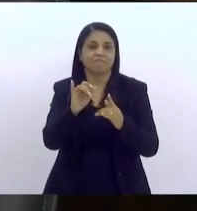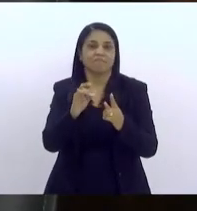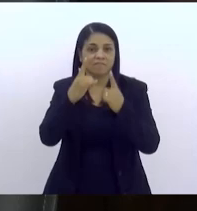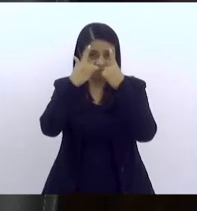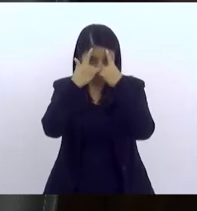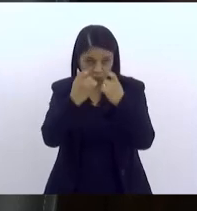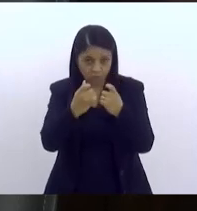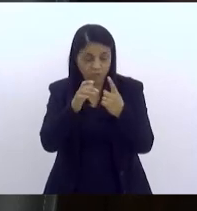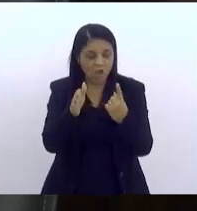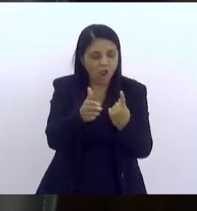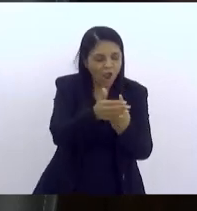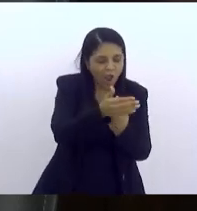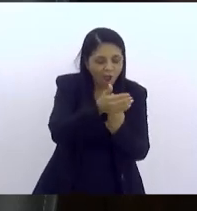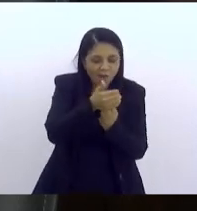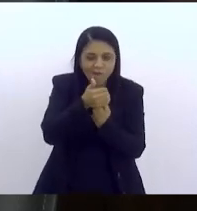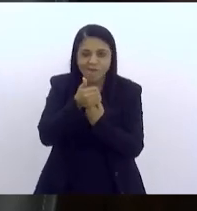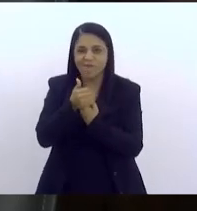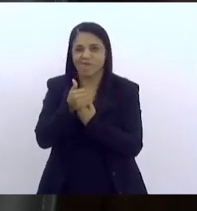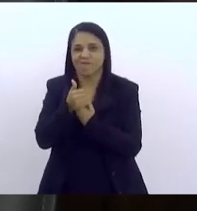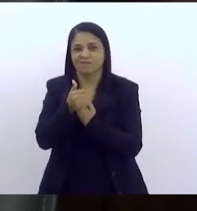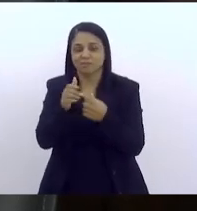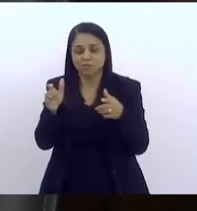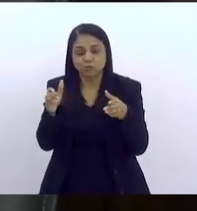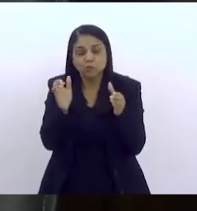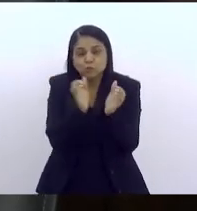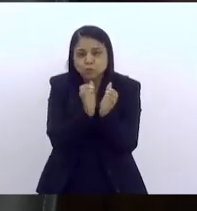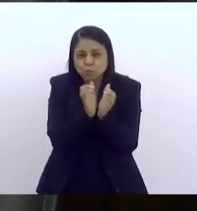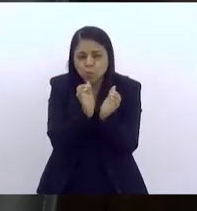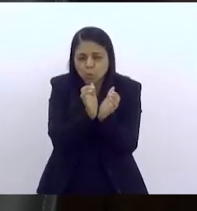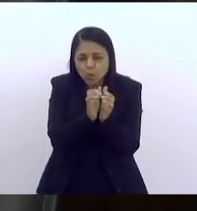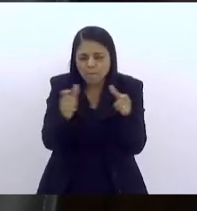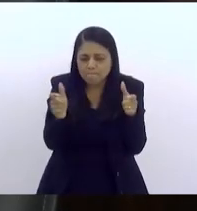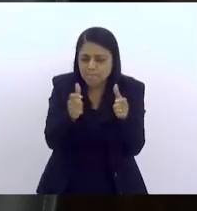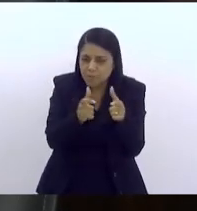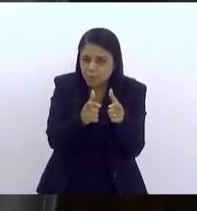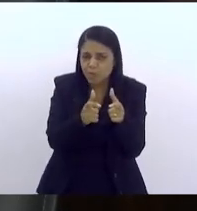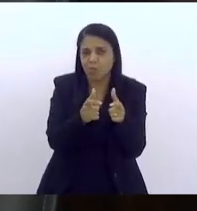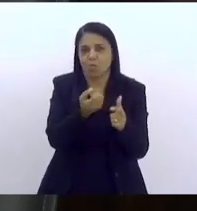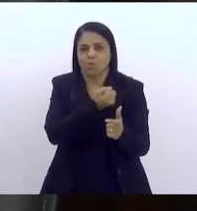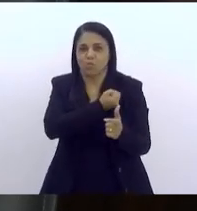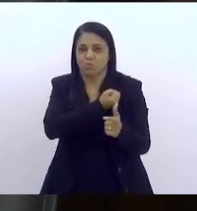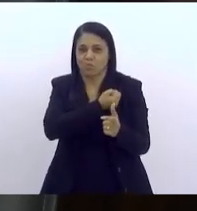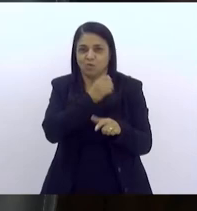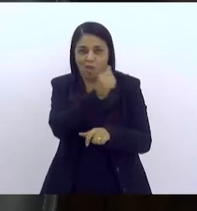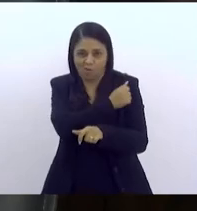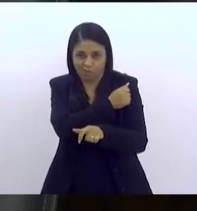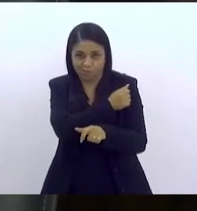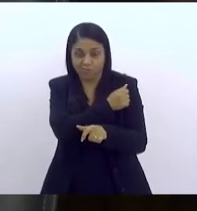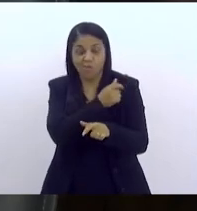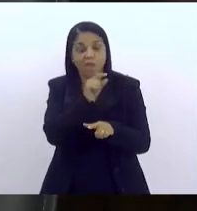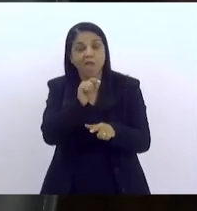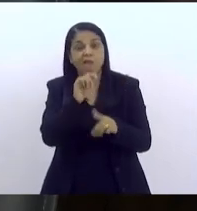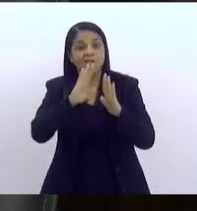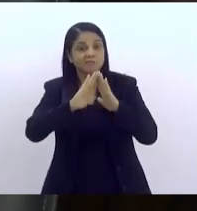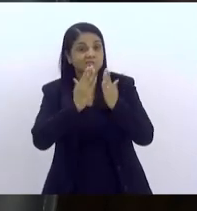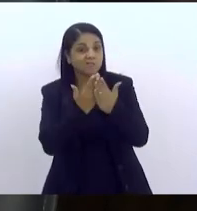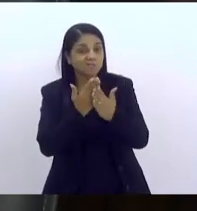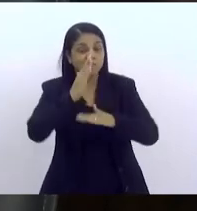é a escola com turmas menores é a escola com profissionais